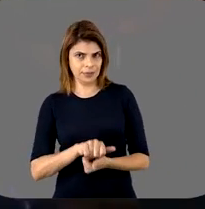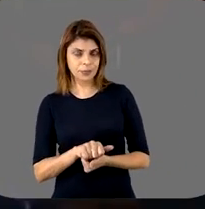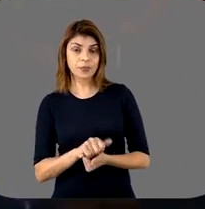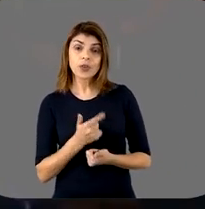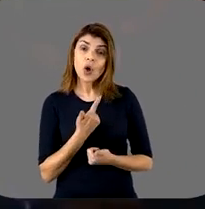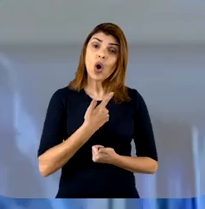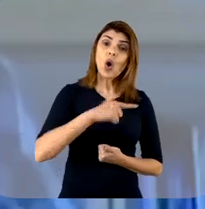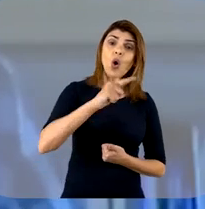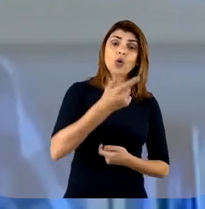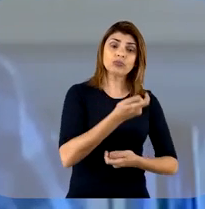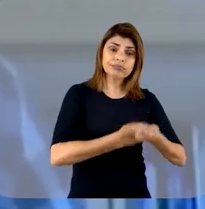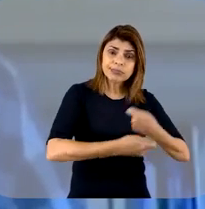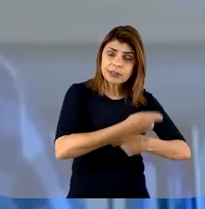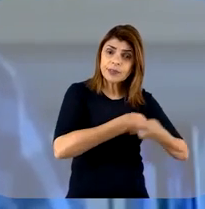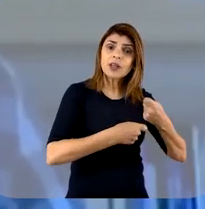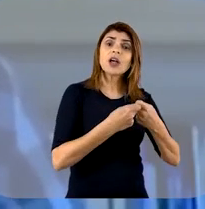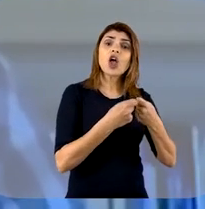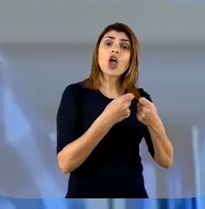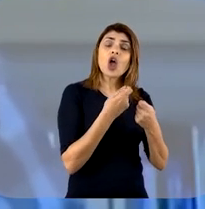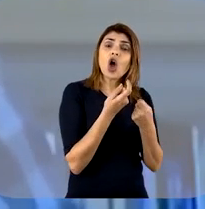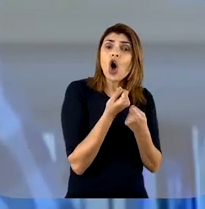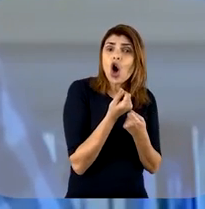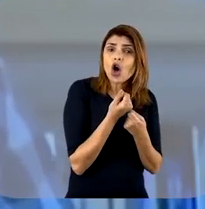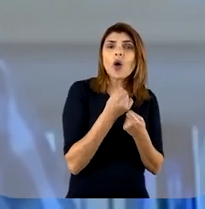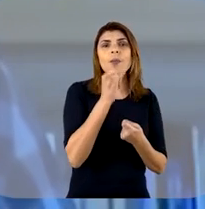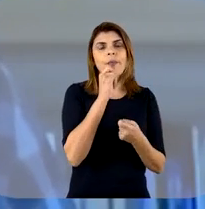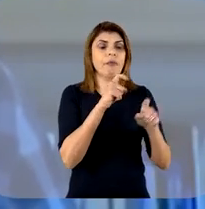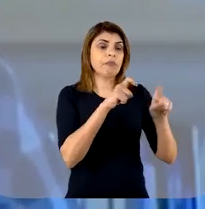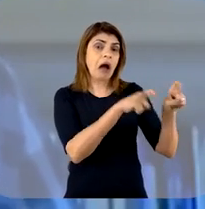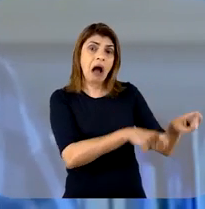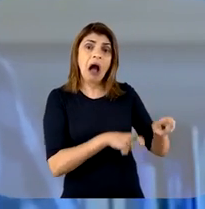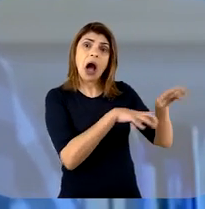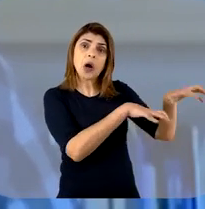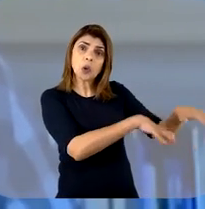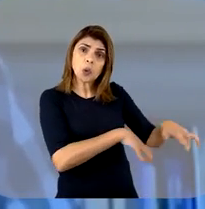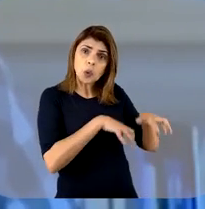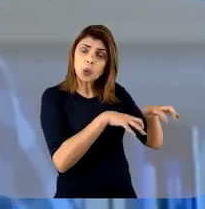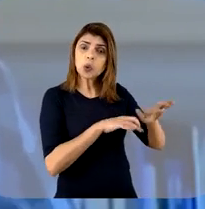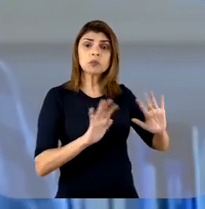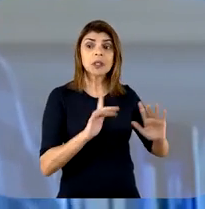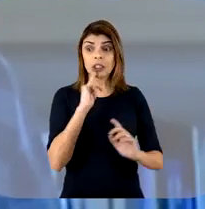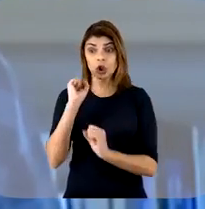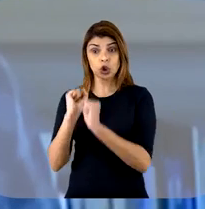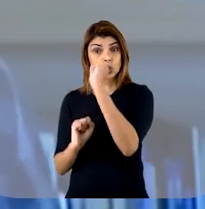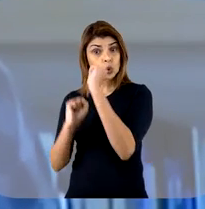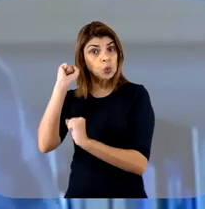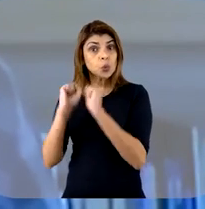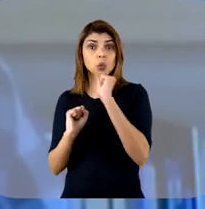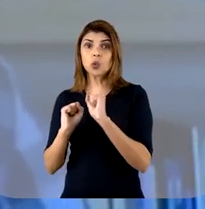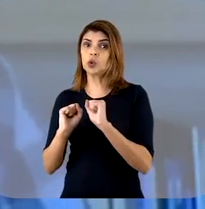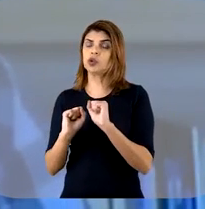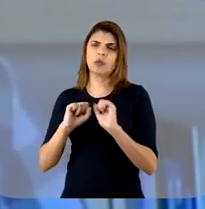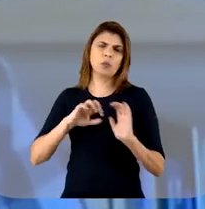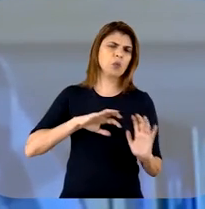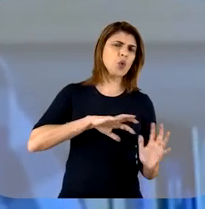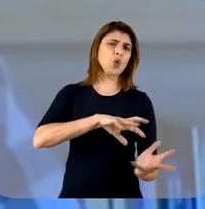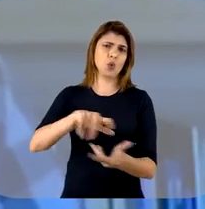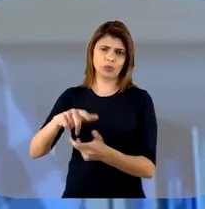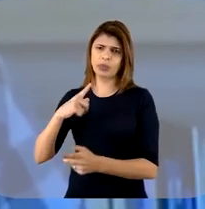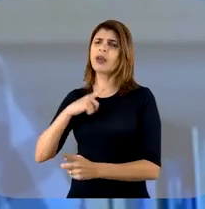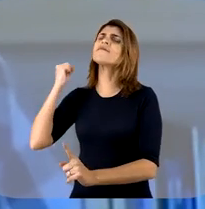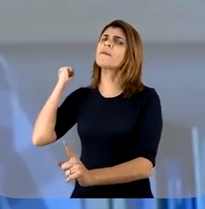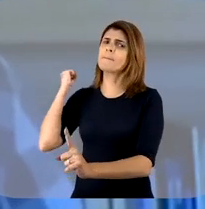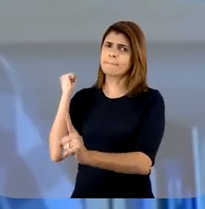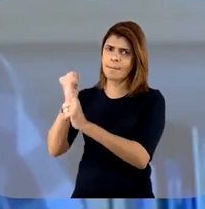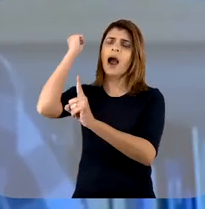atividades econômicas foram menos afetadas, por exemplo, a agricultura e mesmo a indústria. Ela, no mundo todo, foi muito impactada em